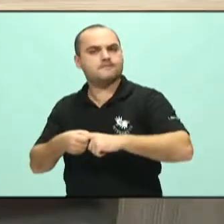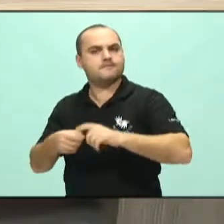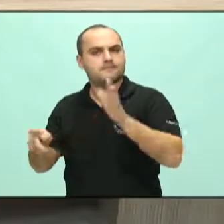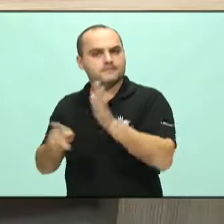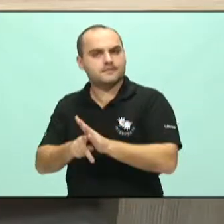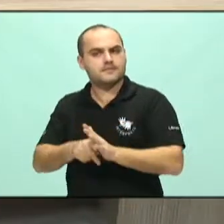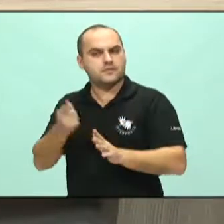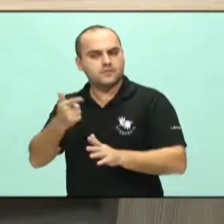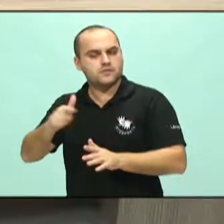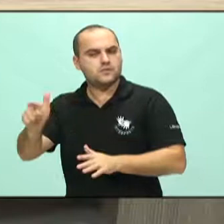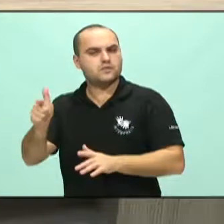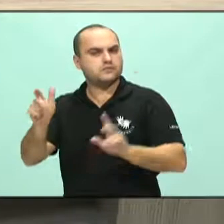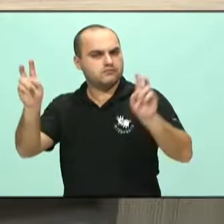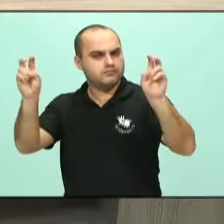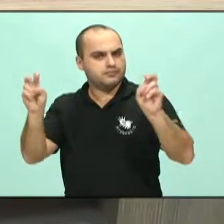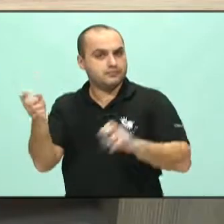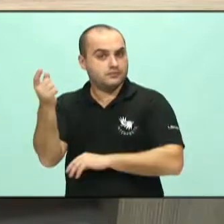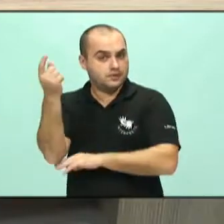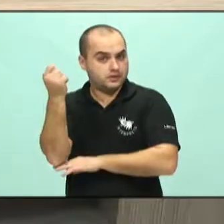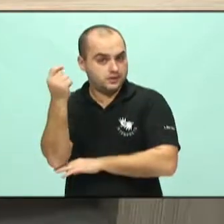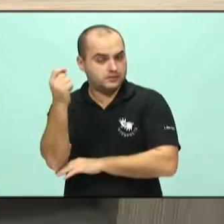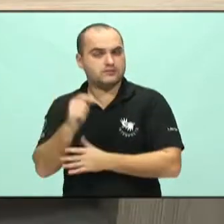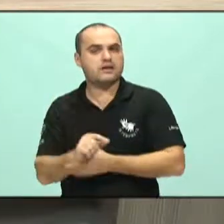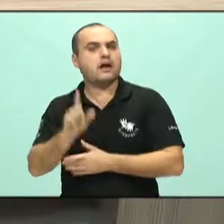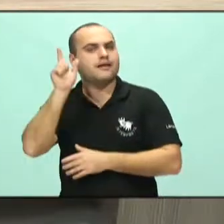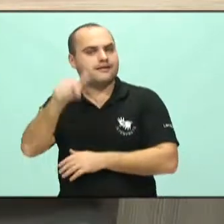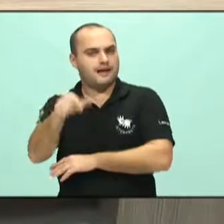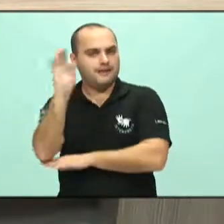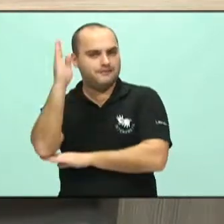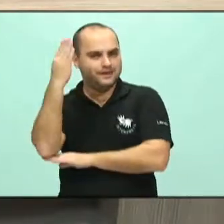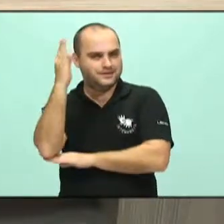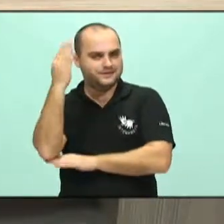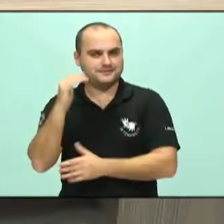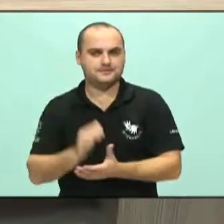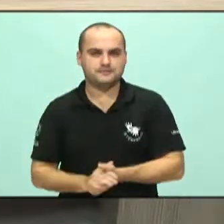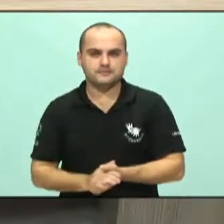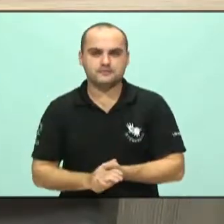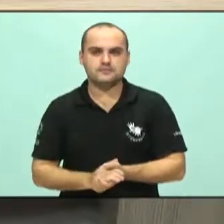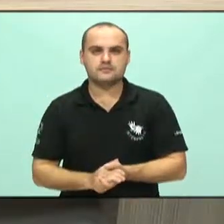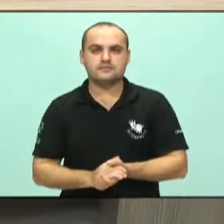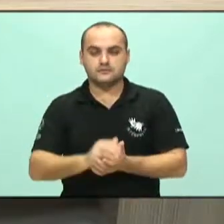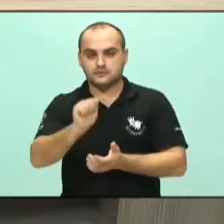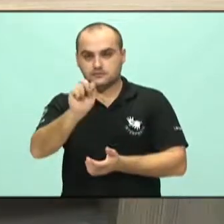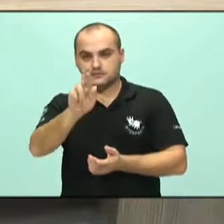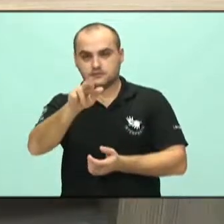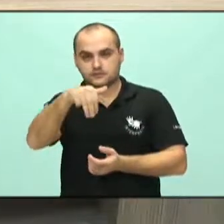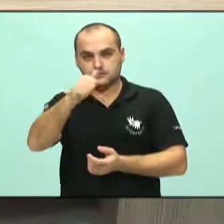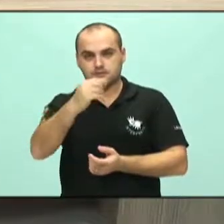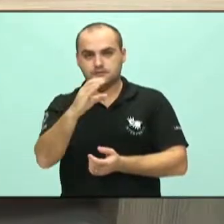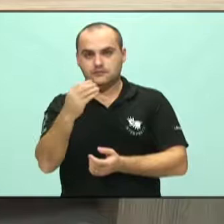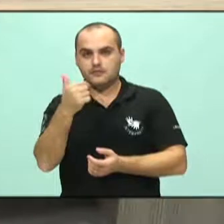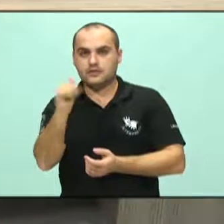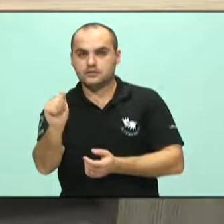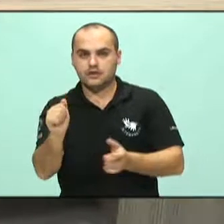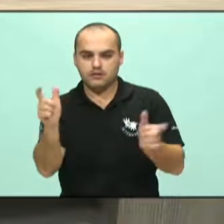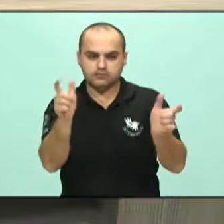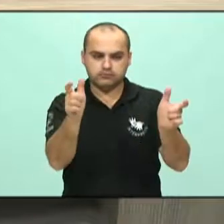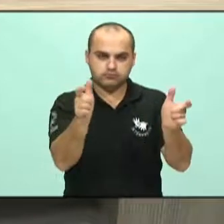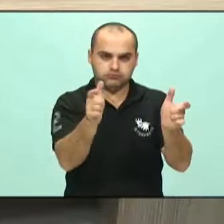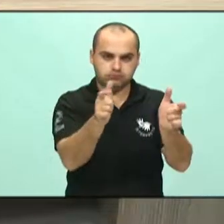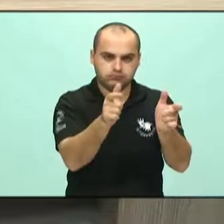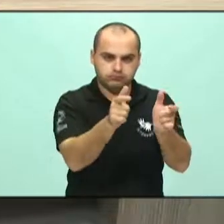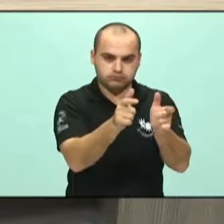desse dinheiro, que rendesse recursos, que foi então a madeira. E aí a armação foi diminuindo,